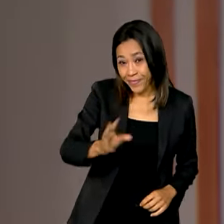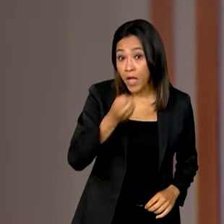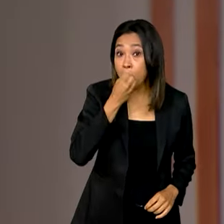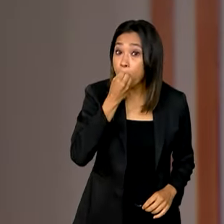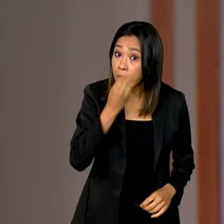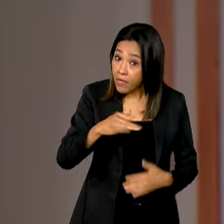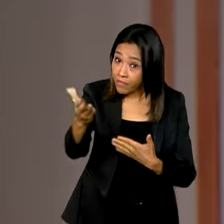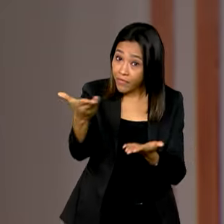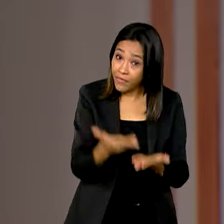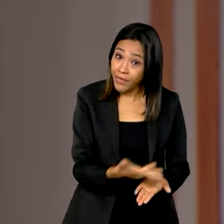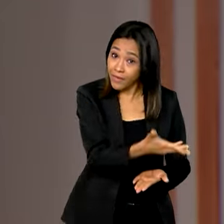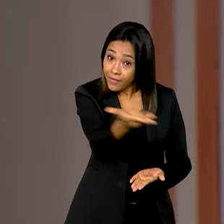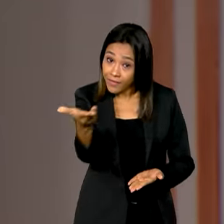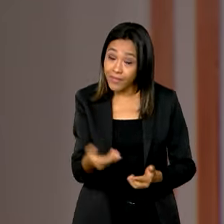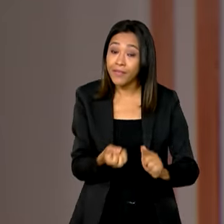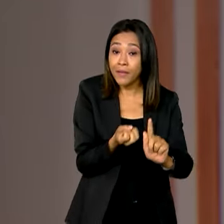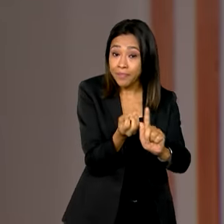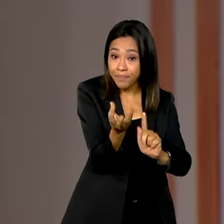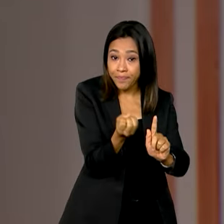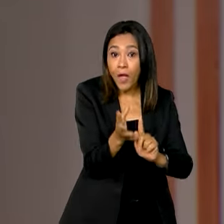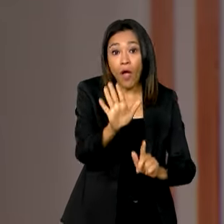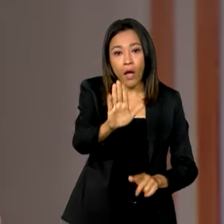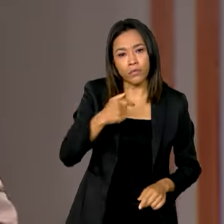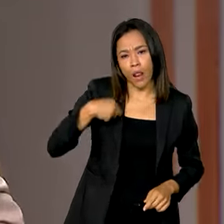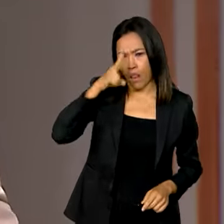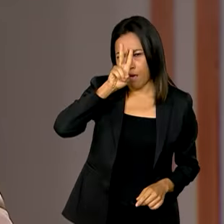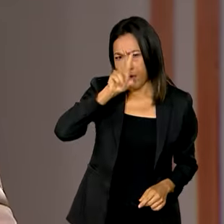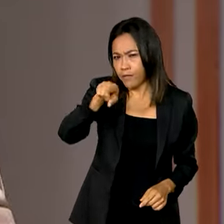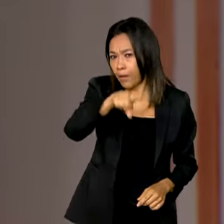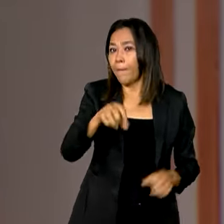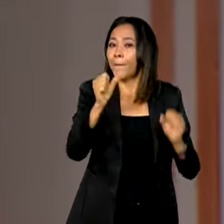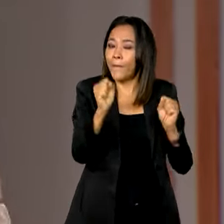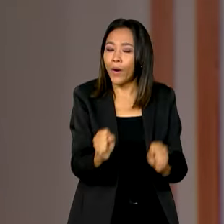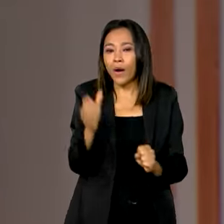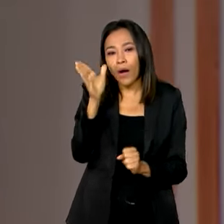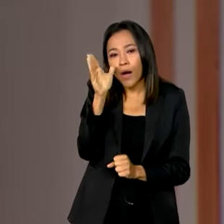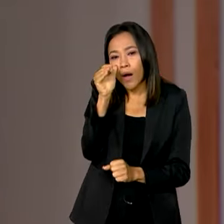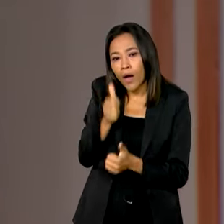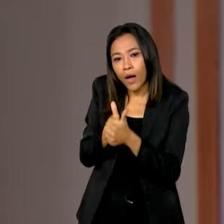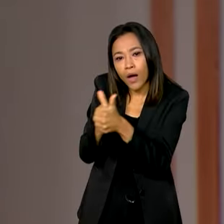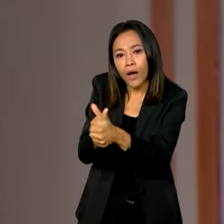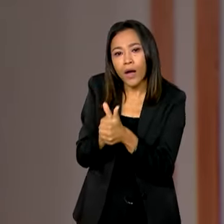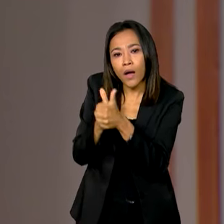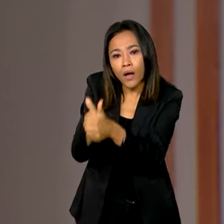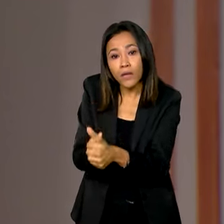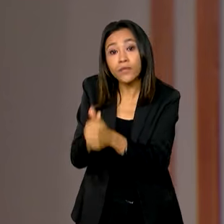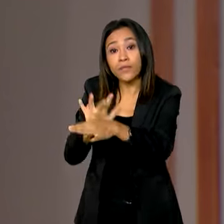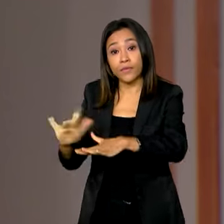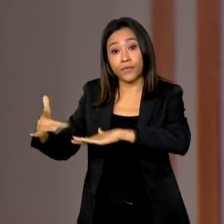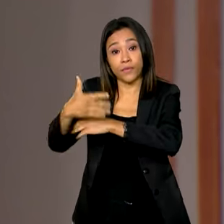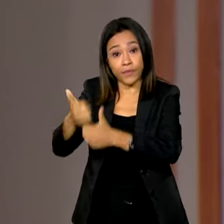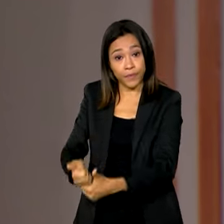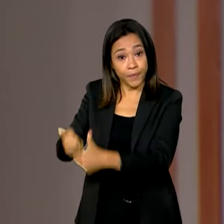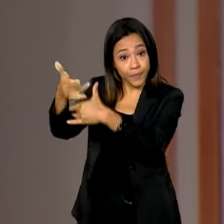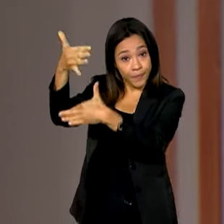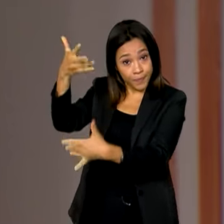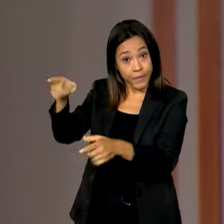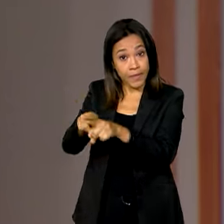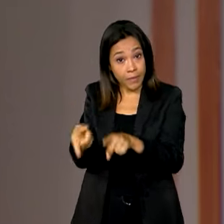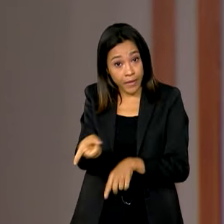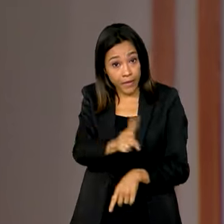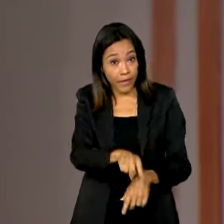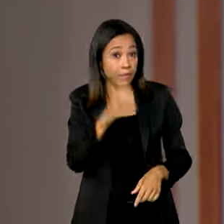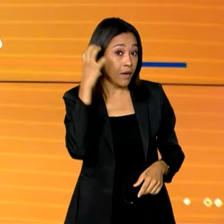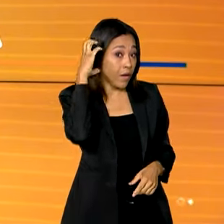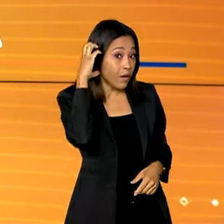Seja muito bem-vindo ao canal Gov. Lembrando que você pode nos acompanhar também ao vivo pelas redes sociais e pela Rádio